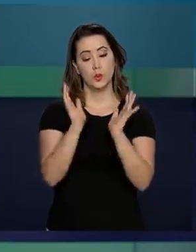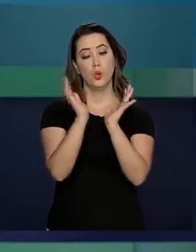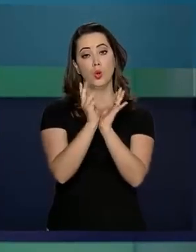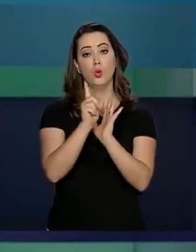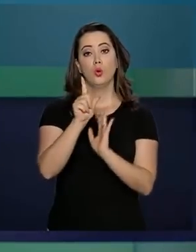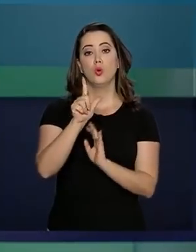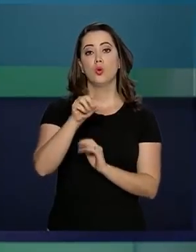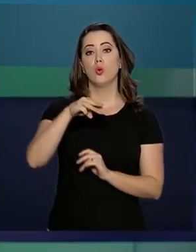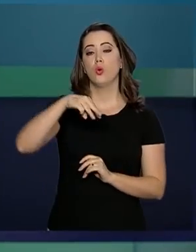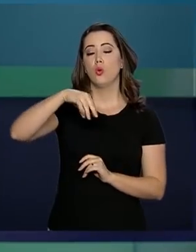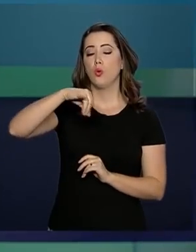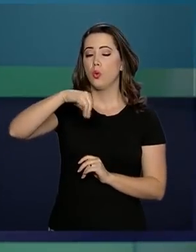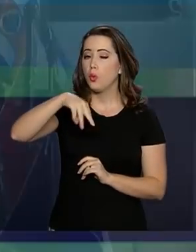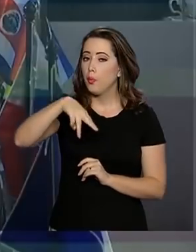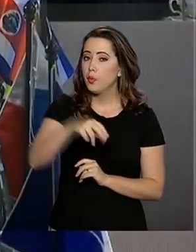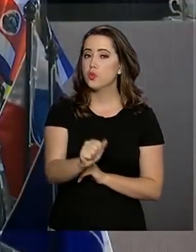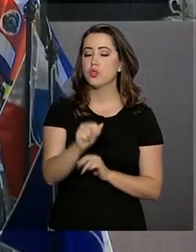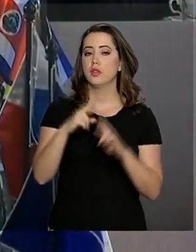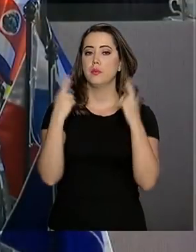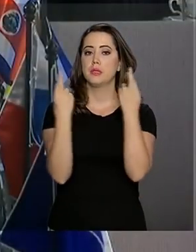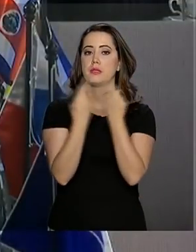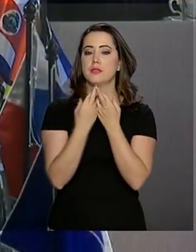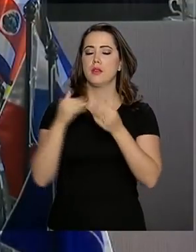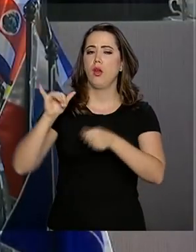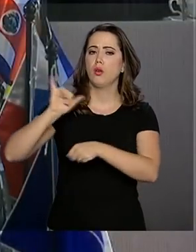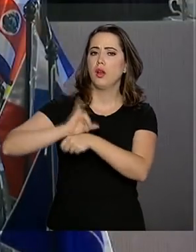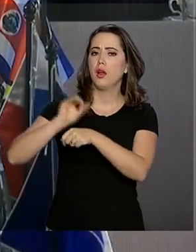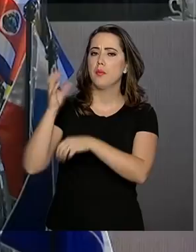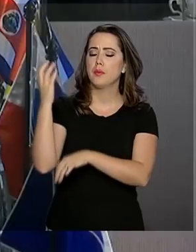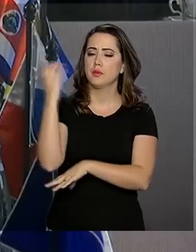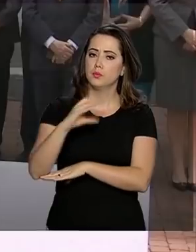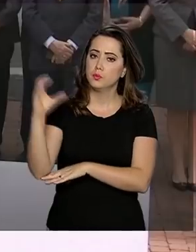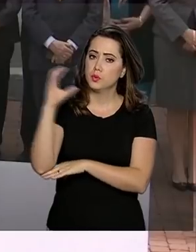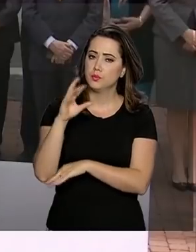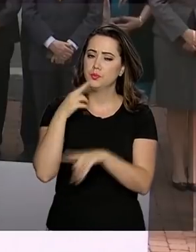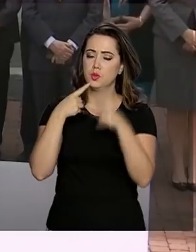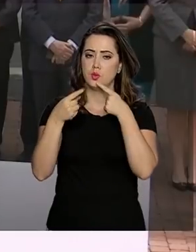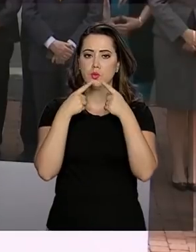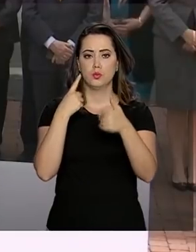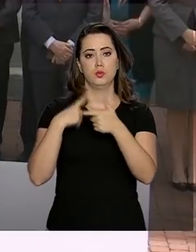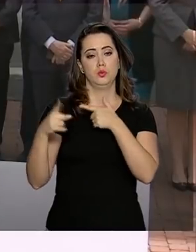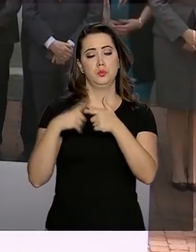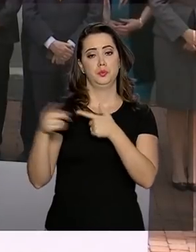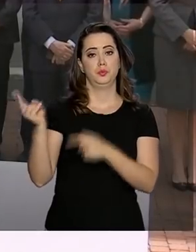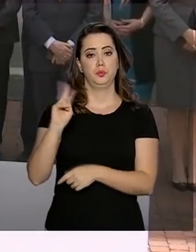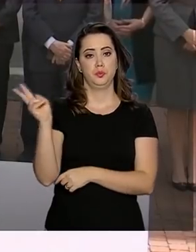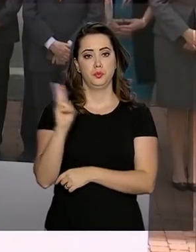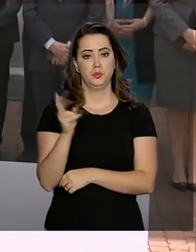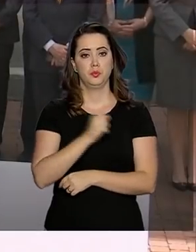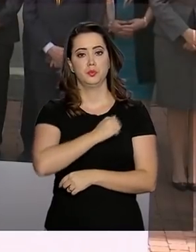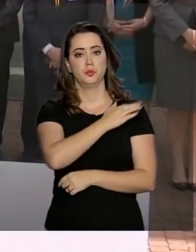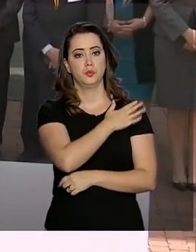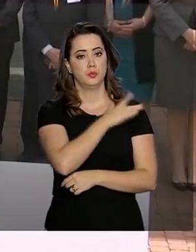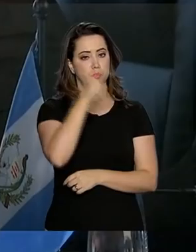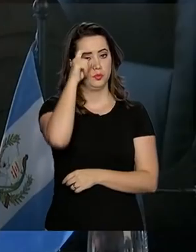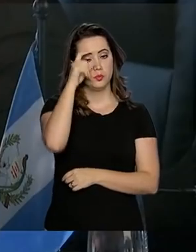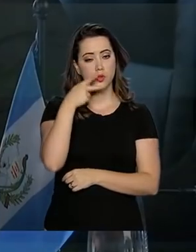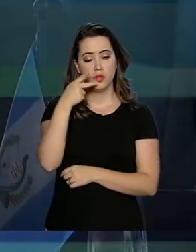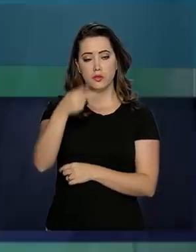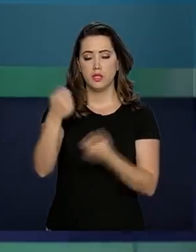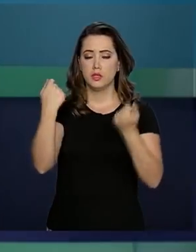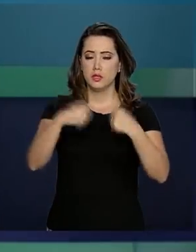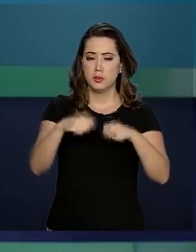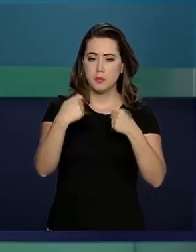Grupo de Lima se reúne em Bogotá, capital da Colômbia, para discutir a situação na Venezuela. Vice-presidente Hamilton